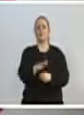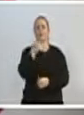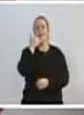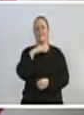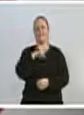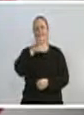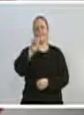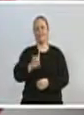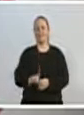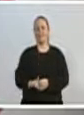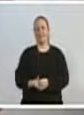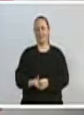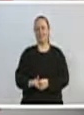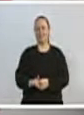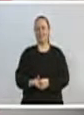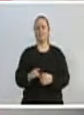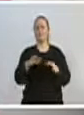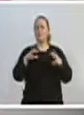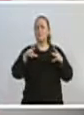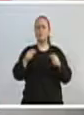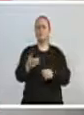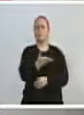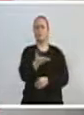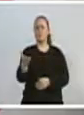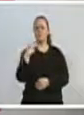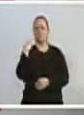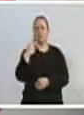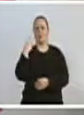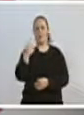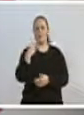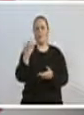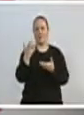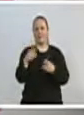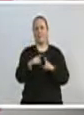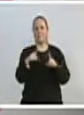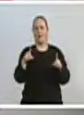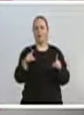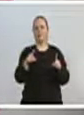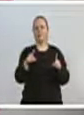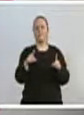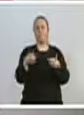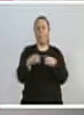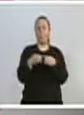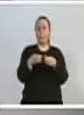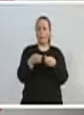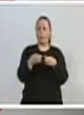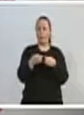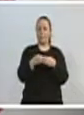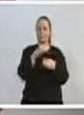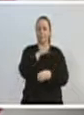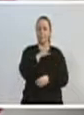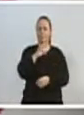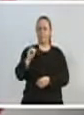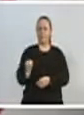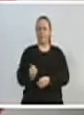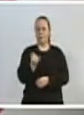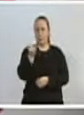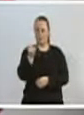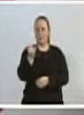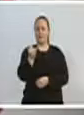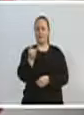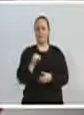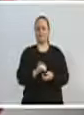deficiência, tenho certeza que não é só interesse em vossa excelência, todos os vereadores, mas a CCJ, todos os membros, volto a reforçar, e o vereador Ians Mantel na